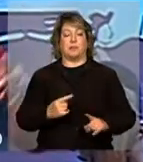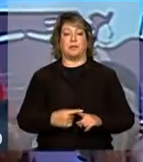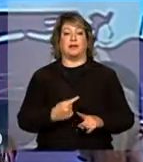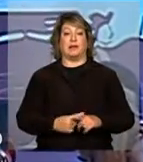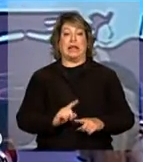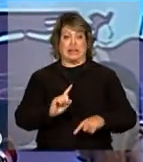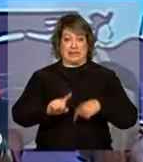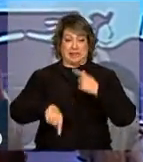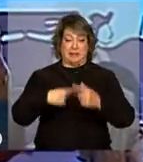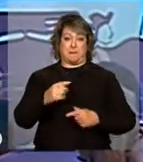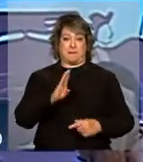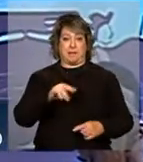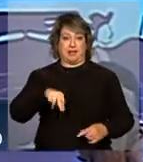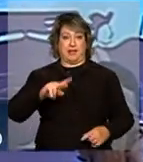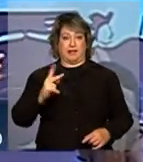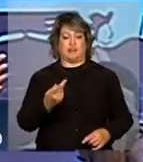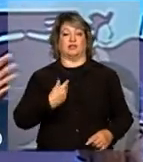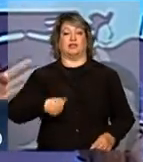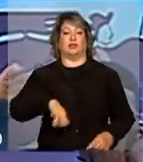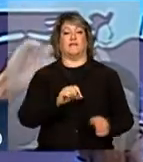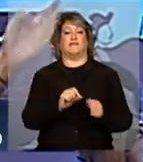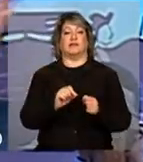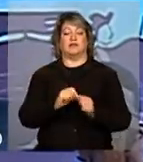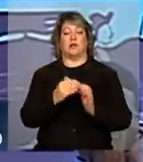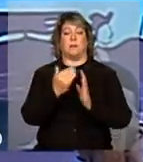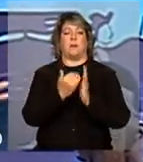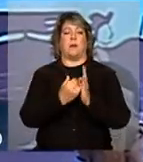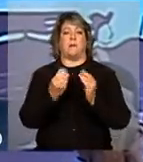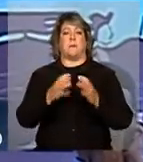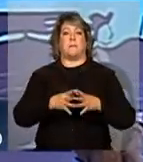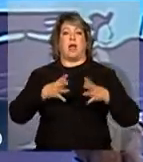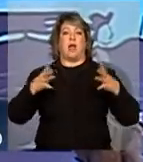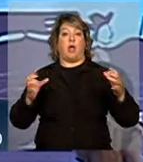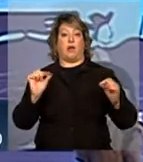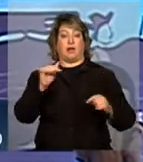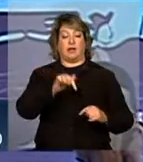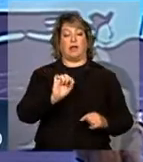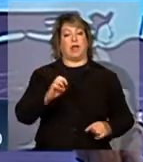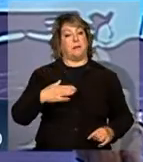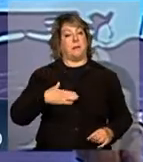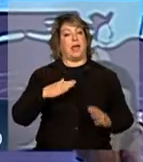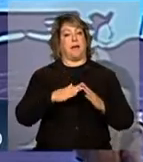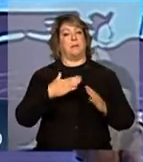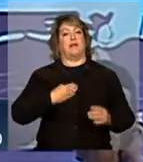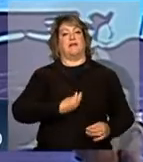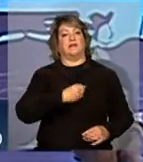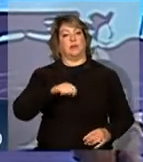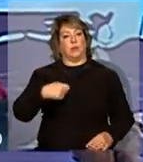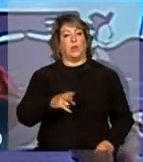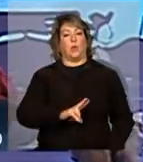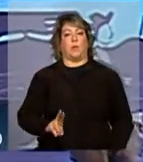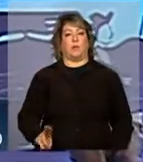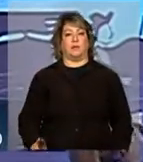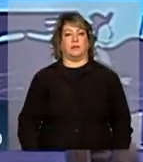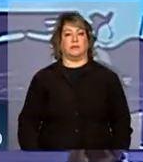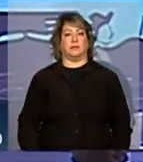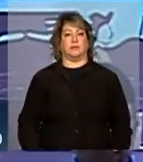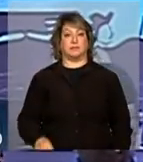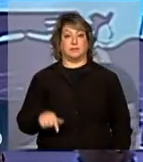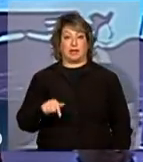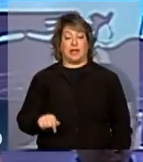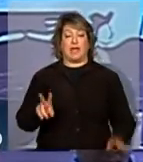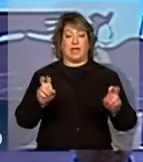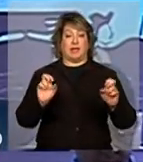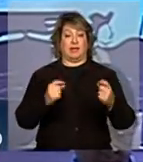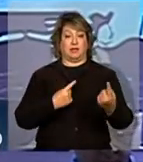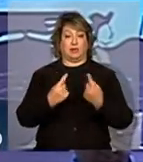Depois do BNH, nós fizemos um programa muito maior do que ele, que é o Minha Casa Minha Vida. Mas a questão urbana